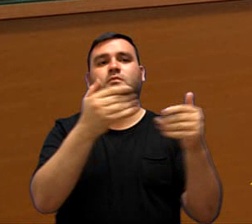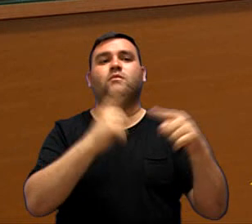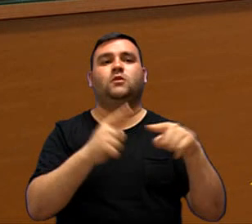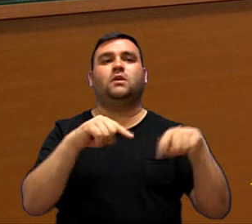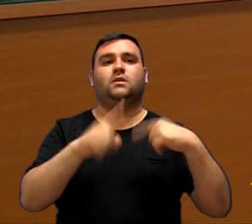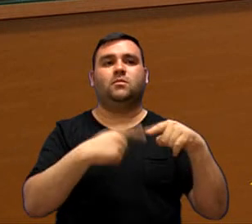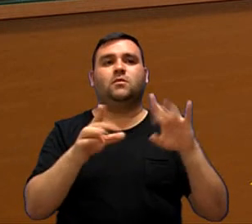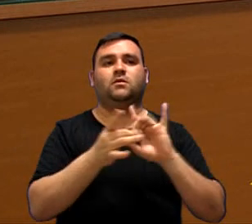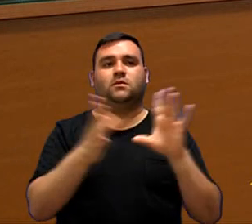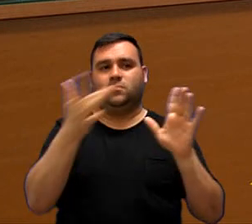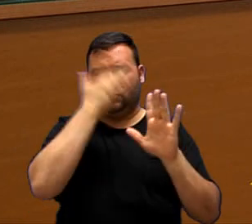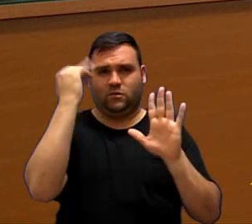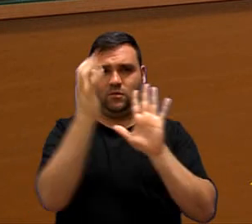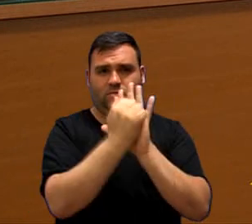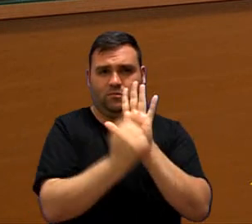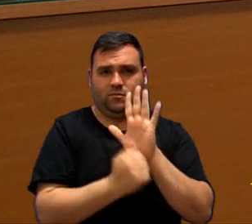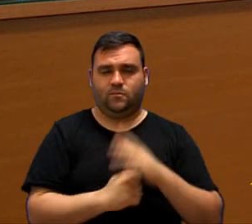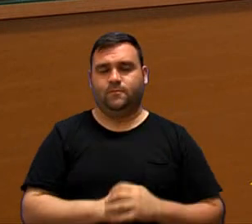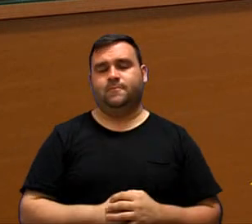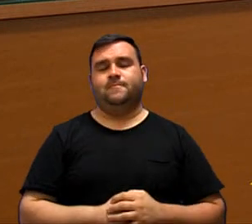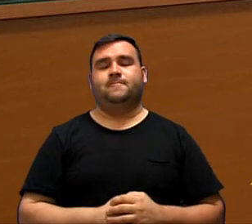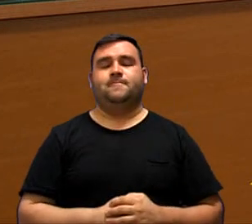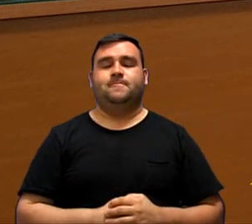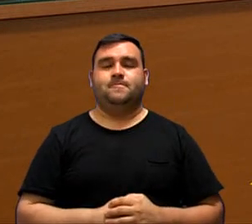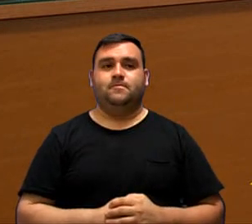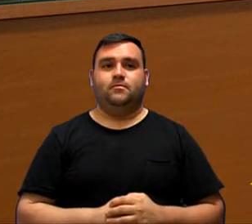depois abrir a palavra para os inscritos.